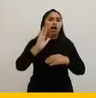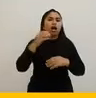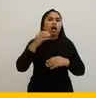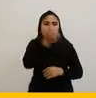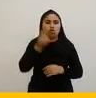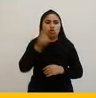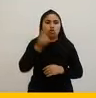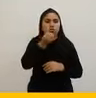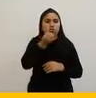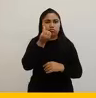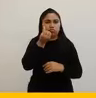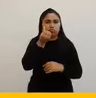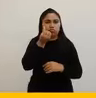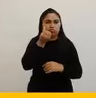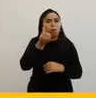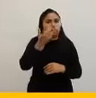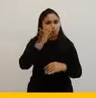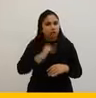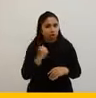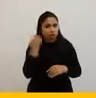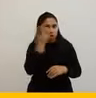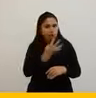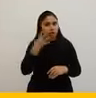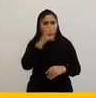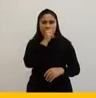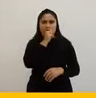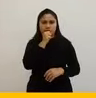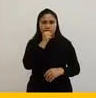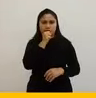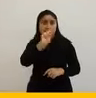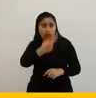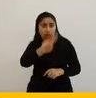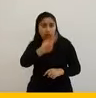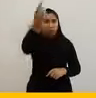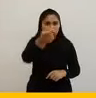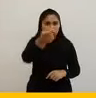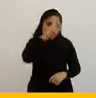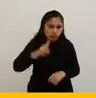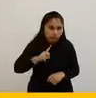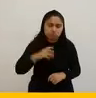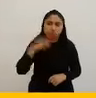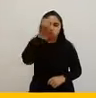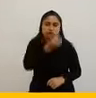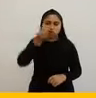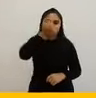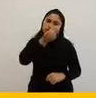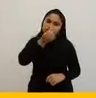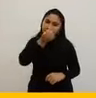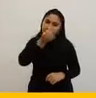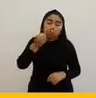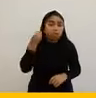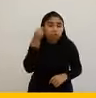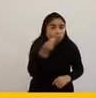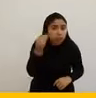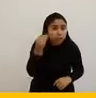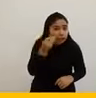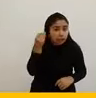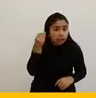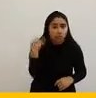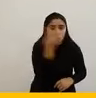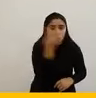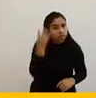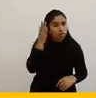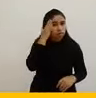horas. Então, é por isso que é importante essa reabertura, um compromisso,